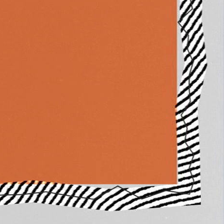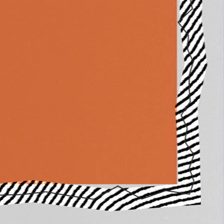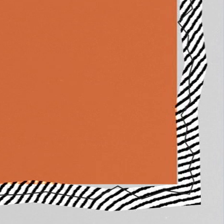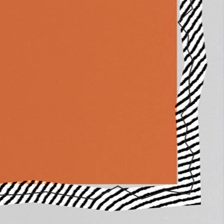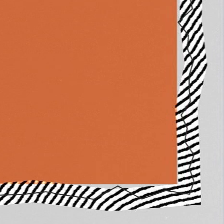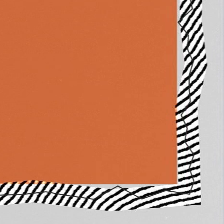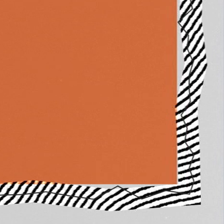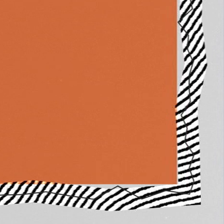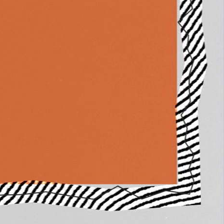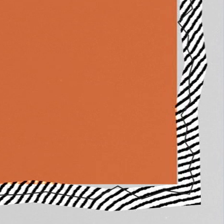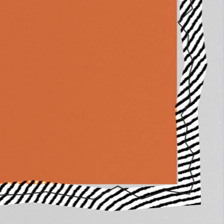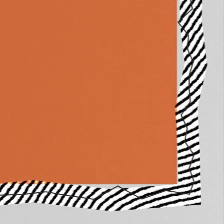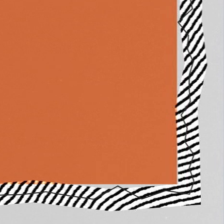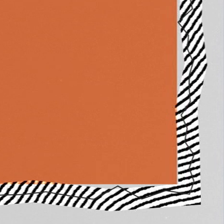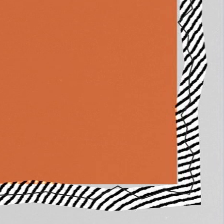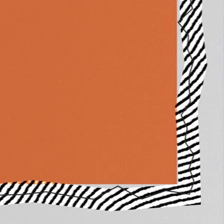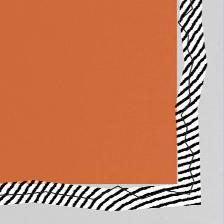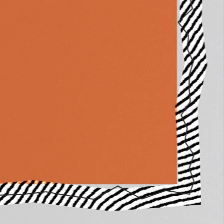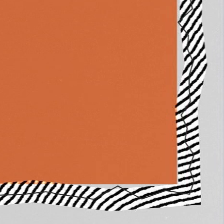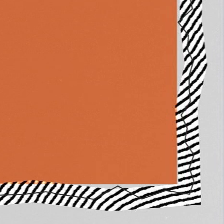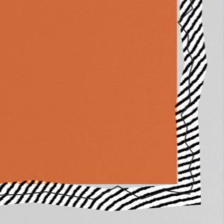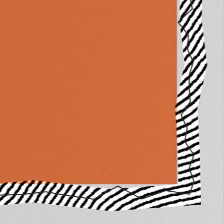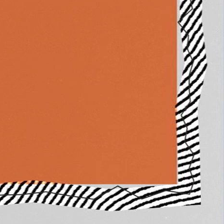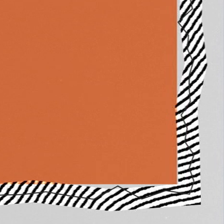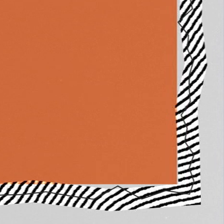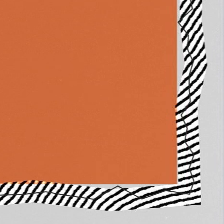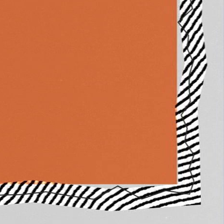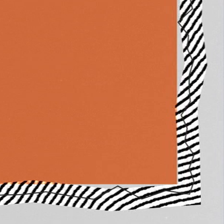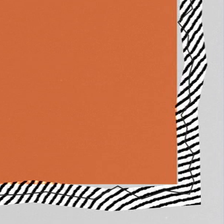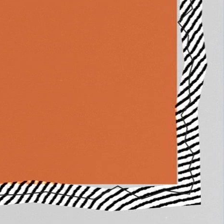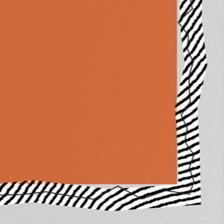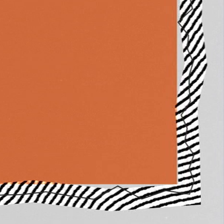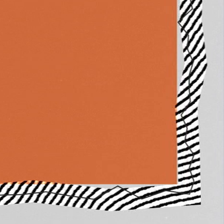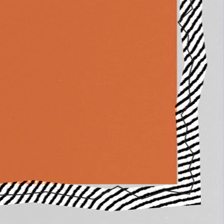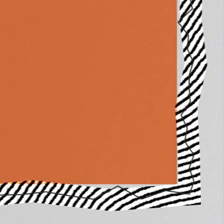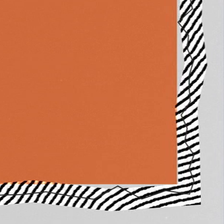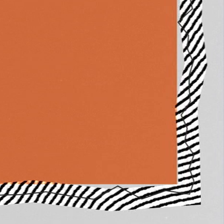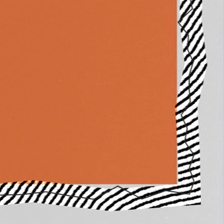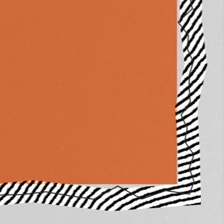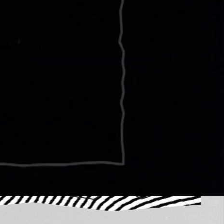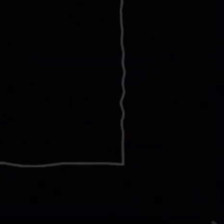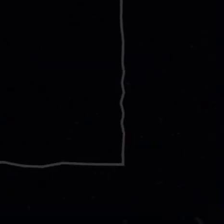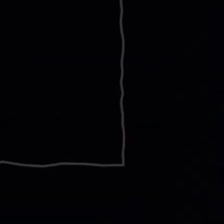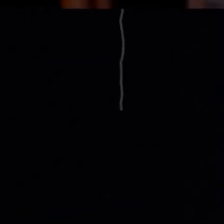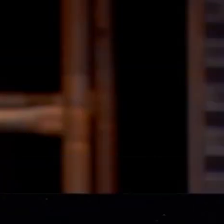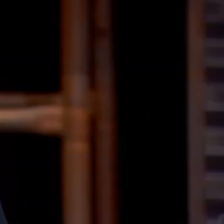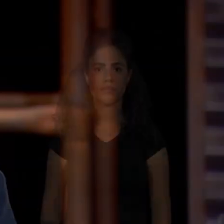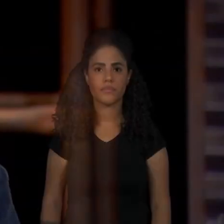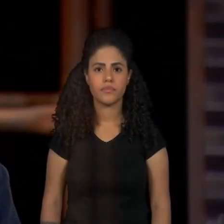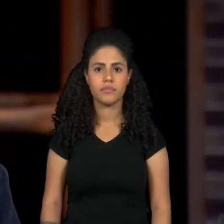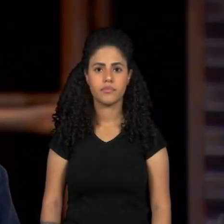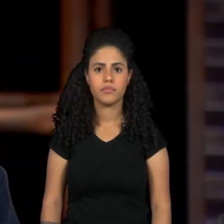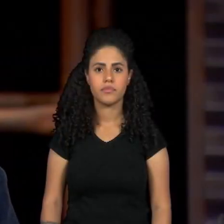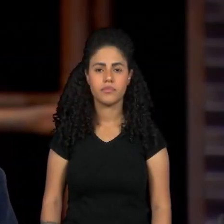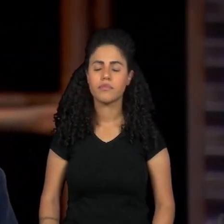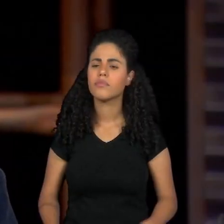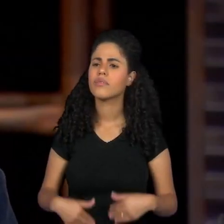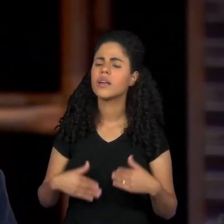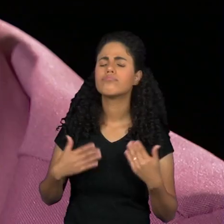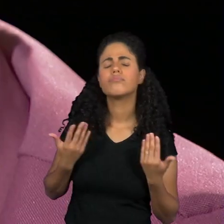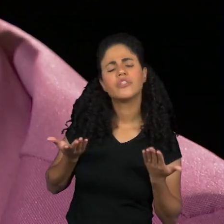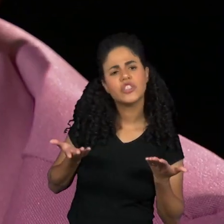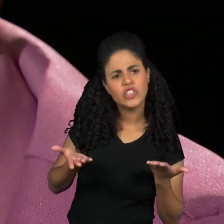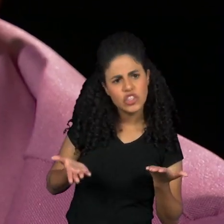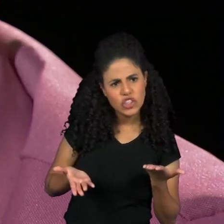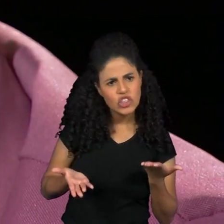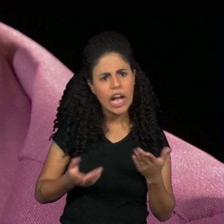It's really incredible how quickly our powerful applications have been adopted. Já duvidaram do seu diagnóstico?